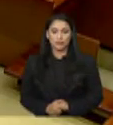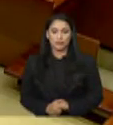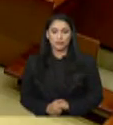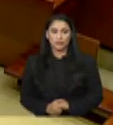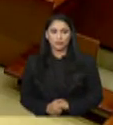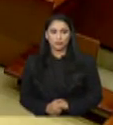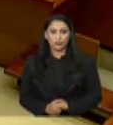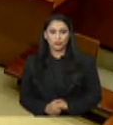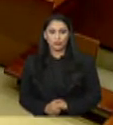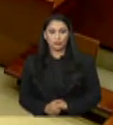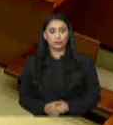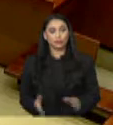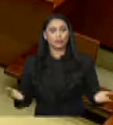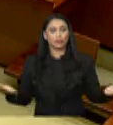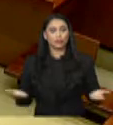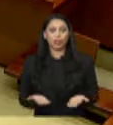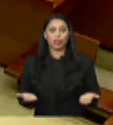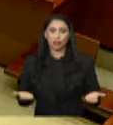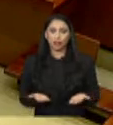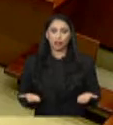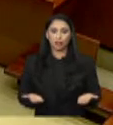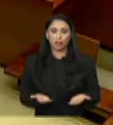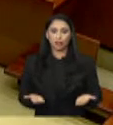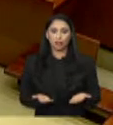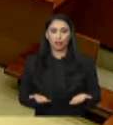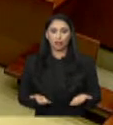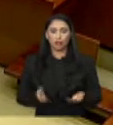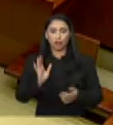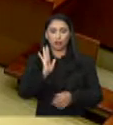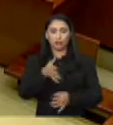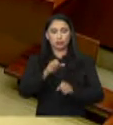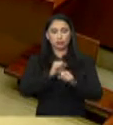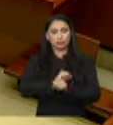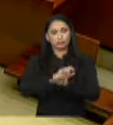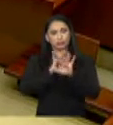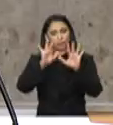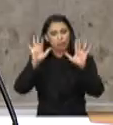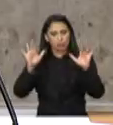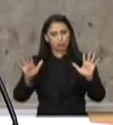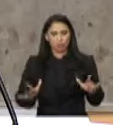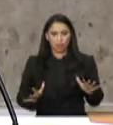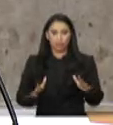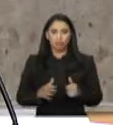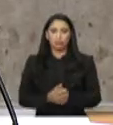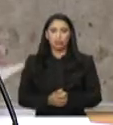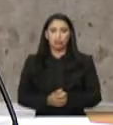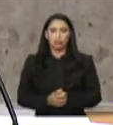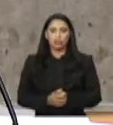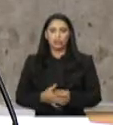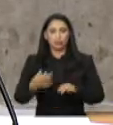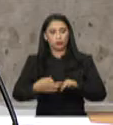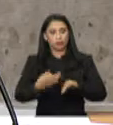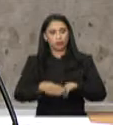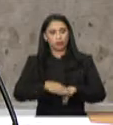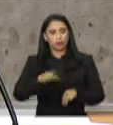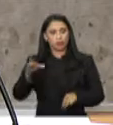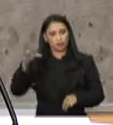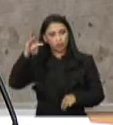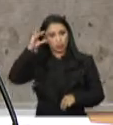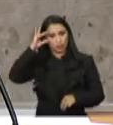Preto camisa Clara gravata Azul pelo André